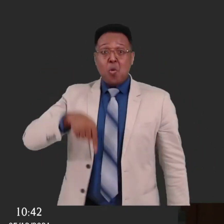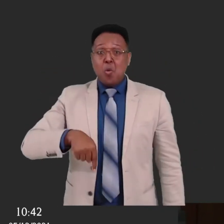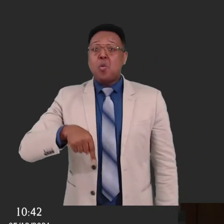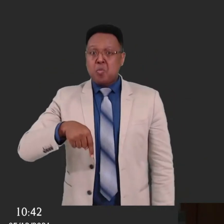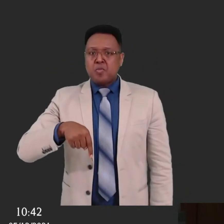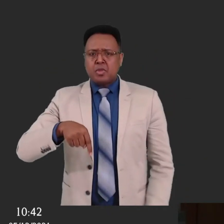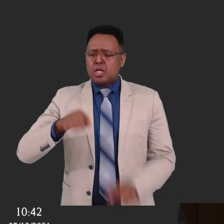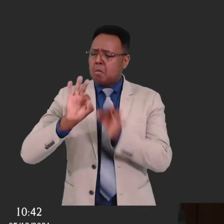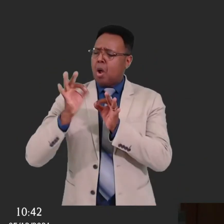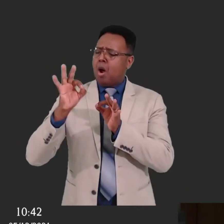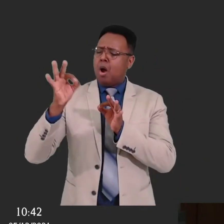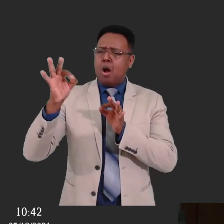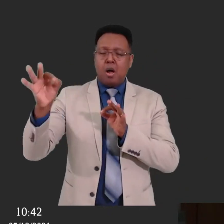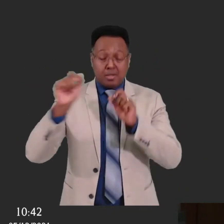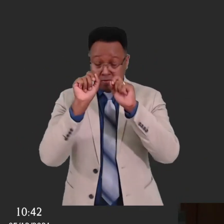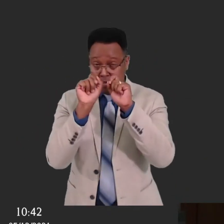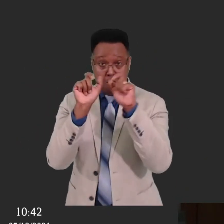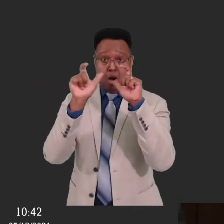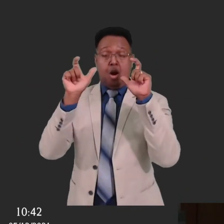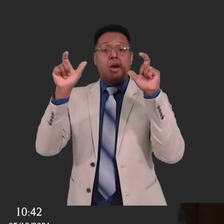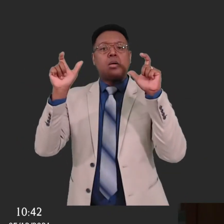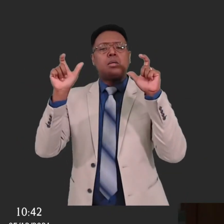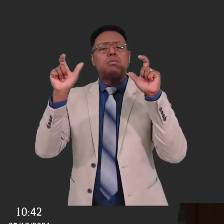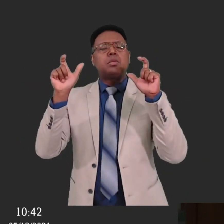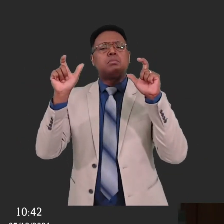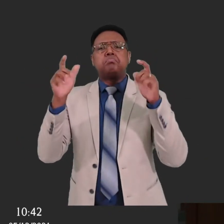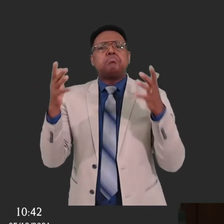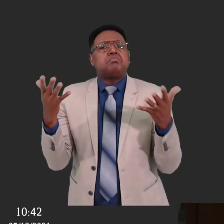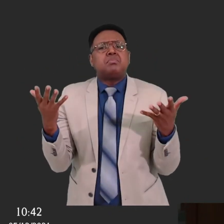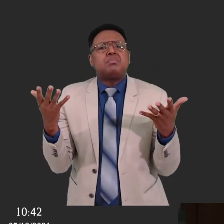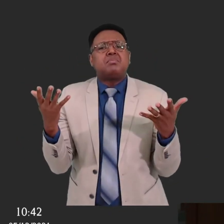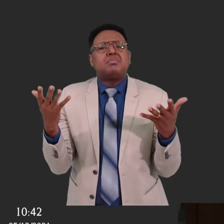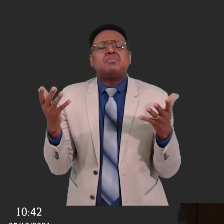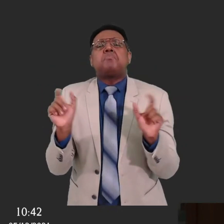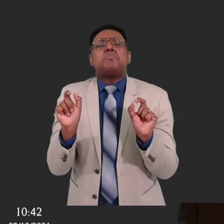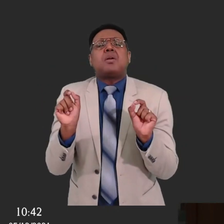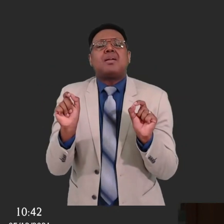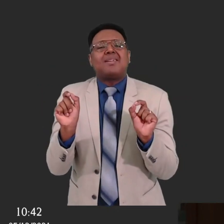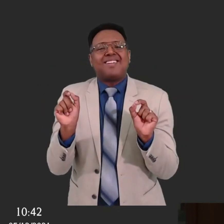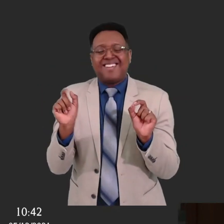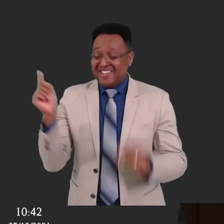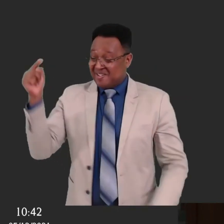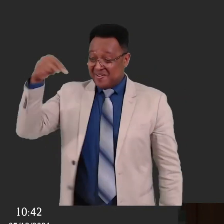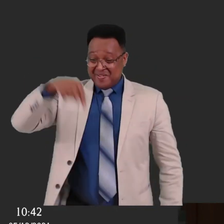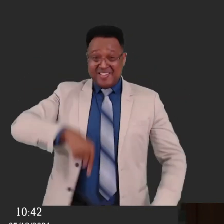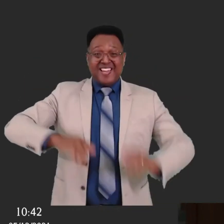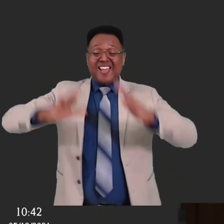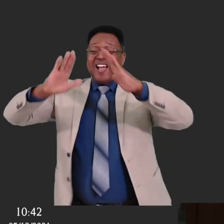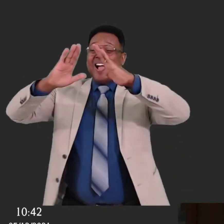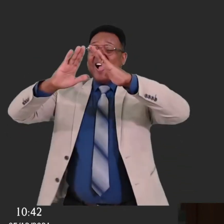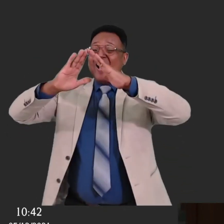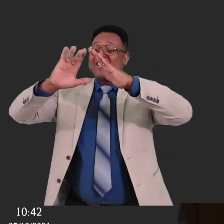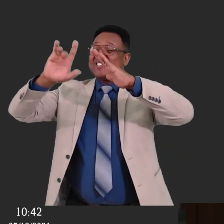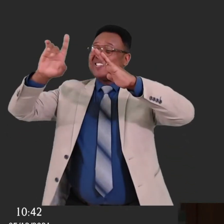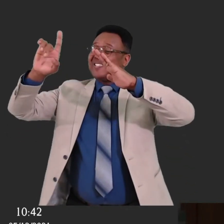cedo do que o costume num domingo. E por que isto? Porque eu quero ir à casa de Deus buscar o